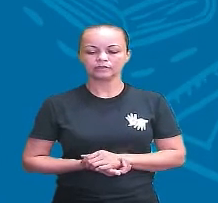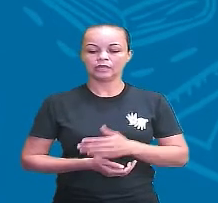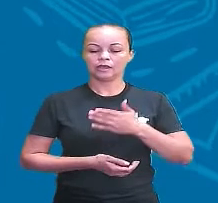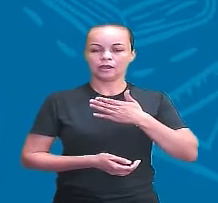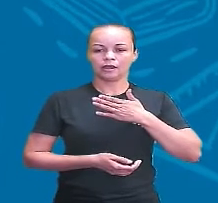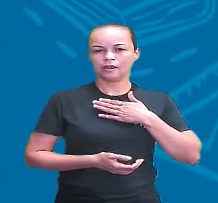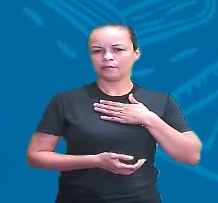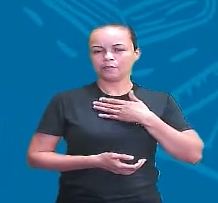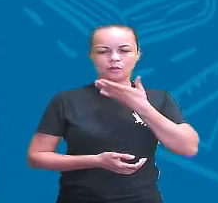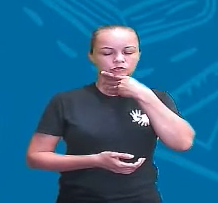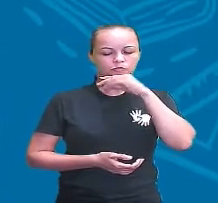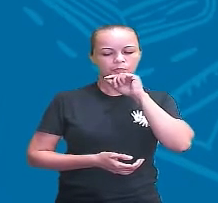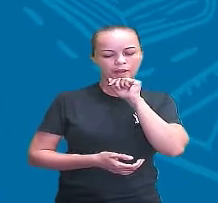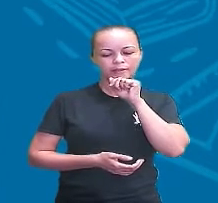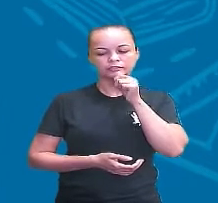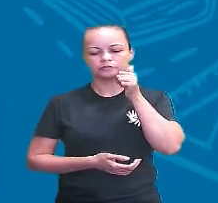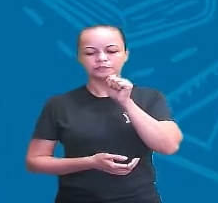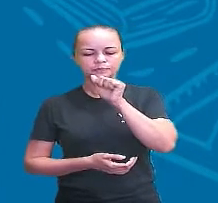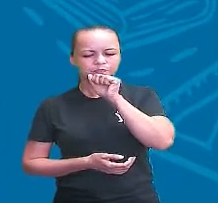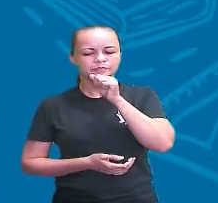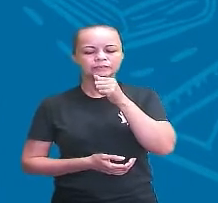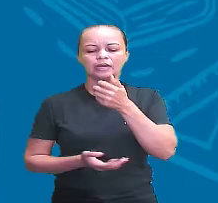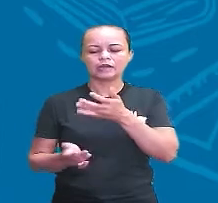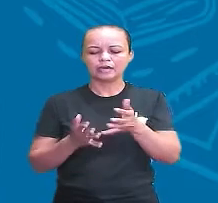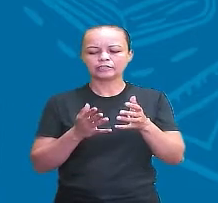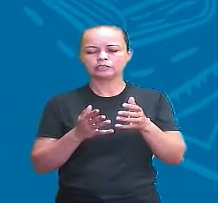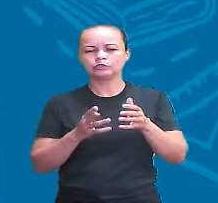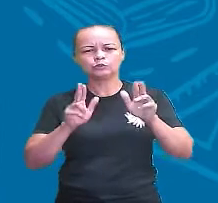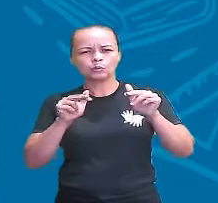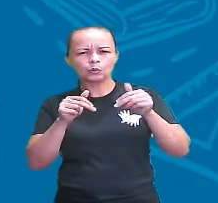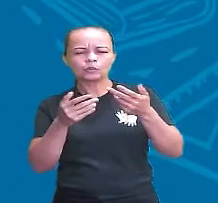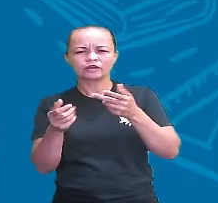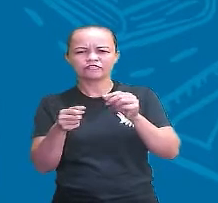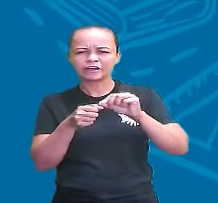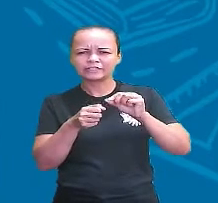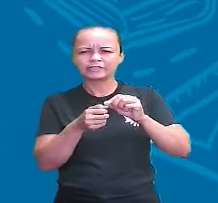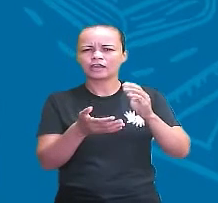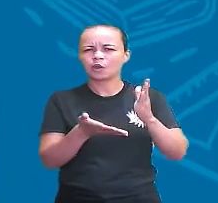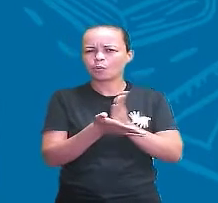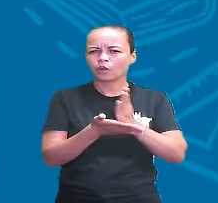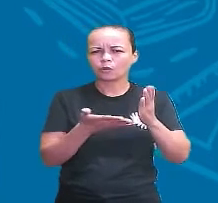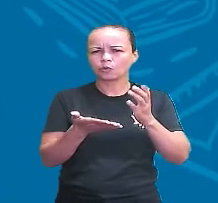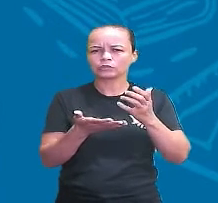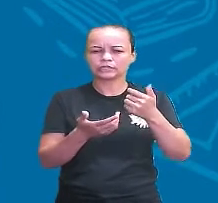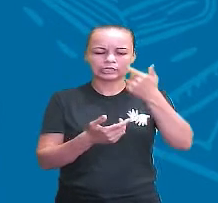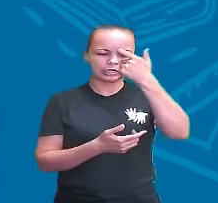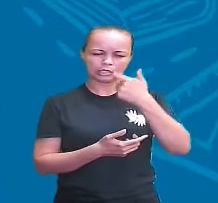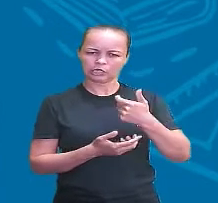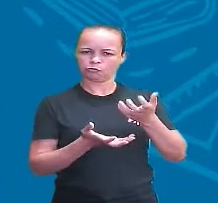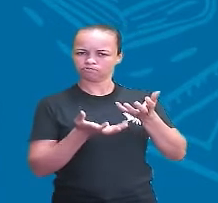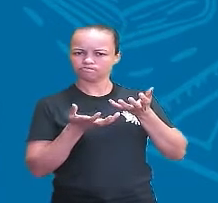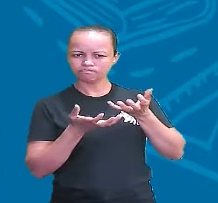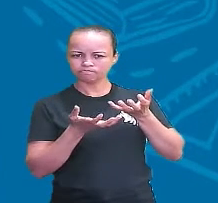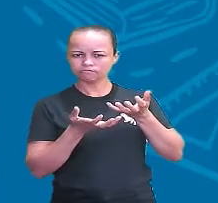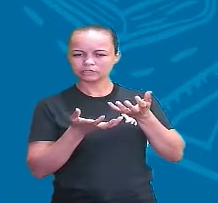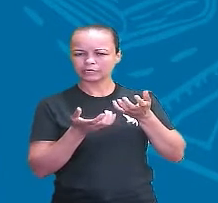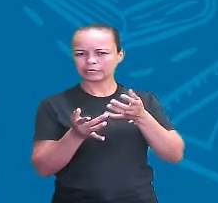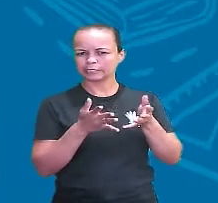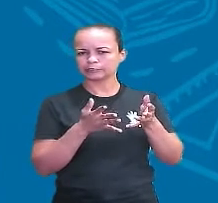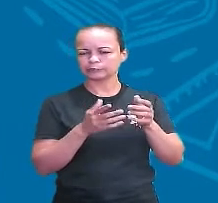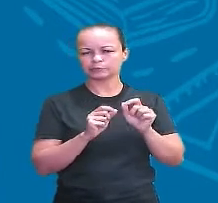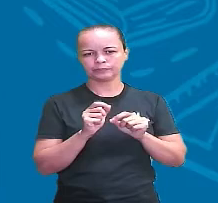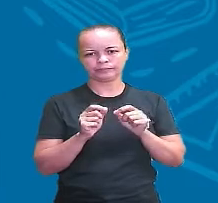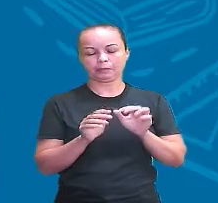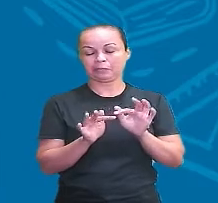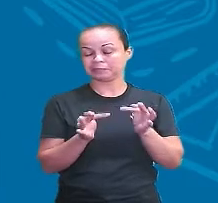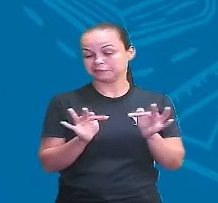want. Então, meus pais nunca me deixarão fazer algo que eu queira. Simples, gente.